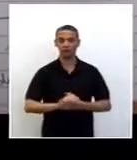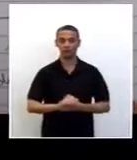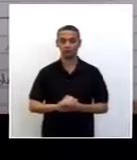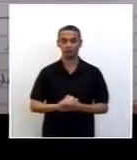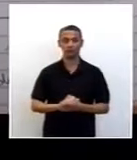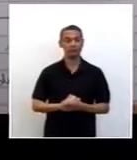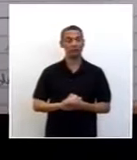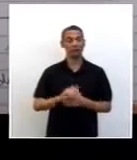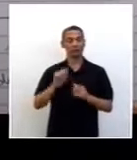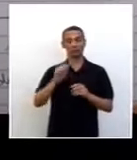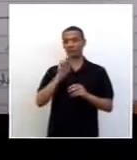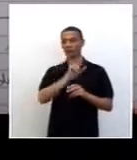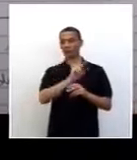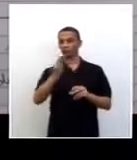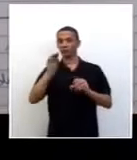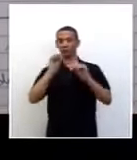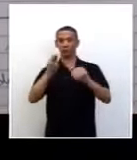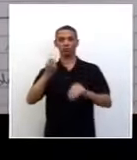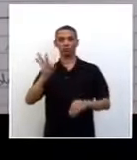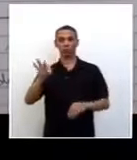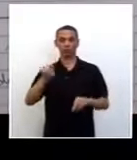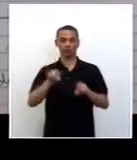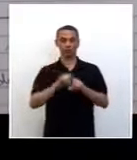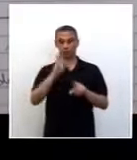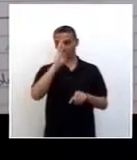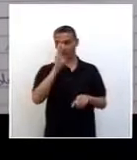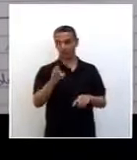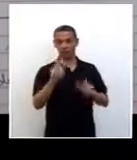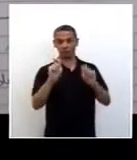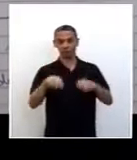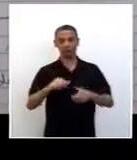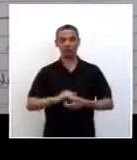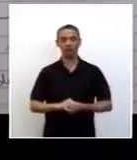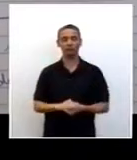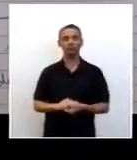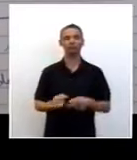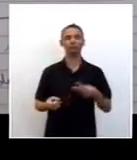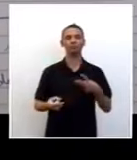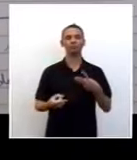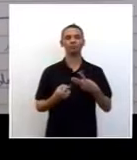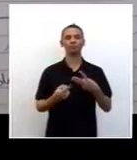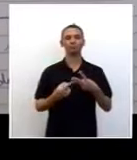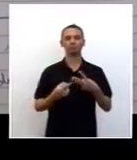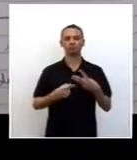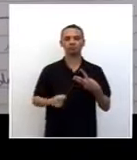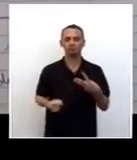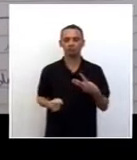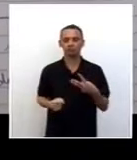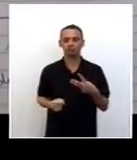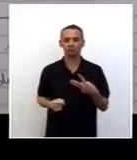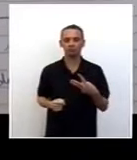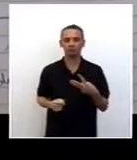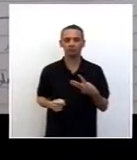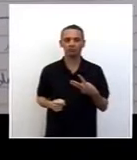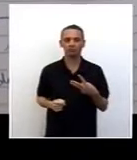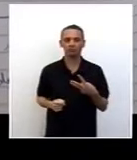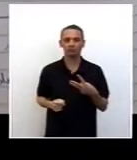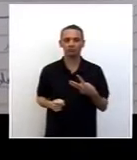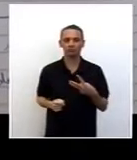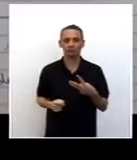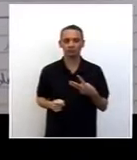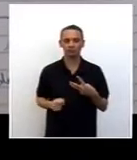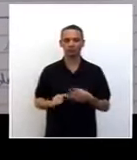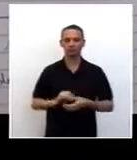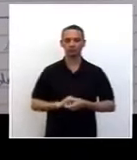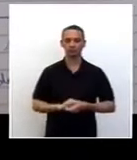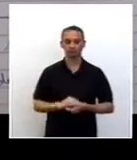mas se você e assim certo a terceira questão eu vou usar o di